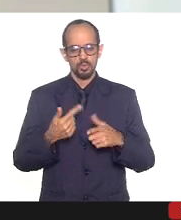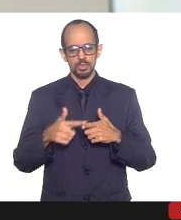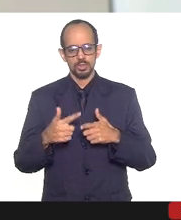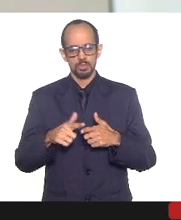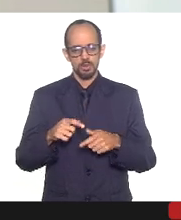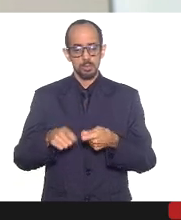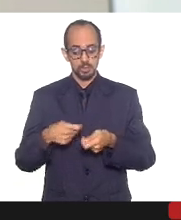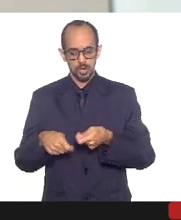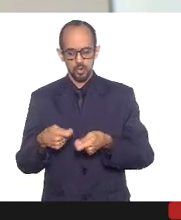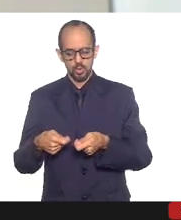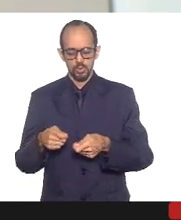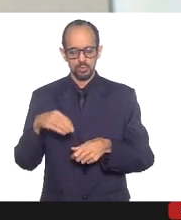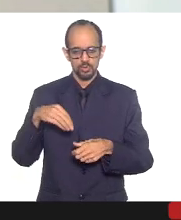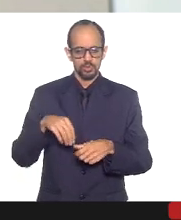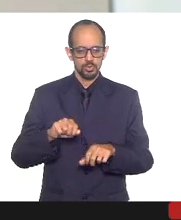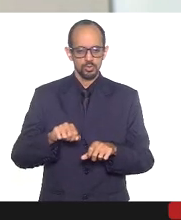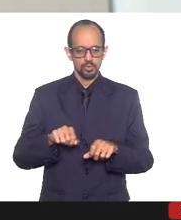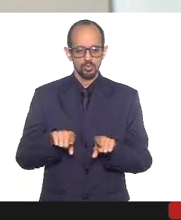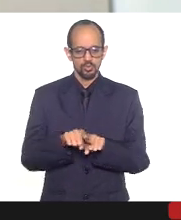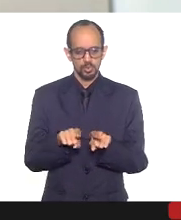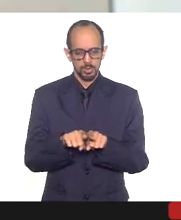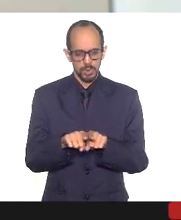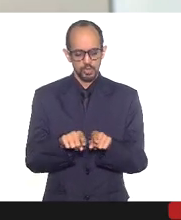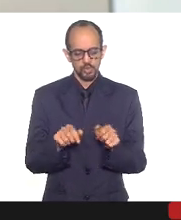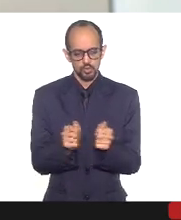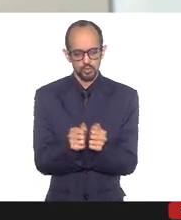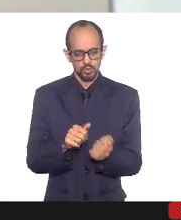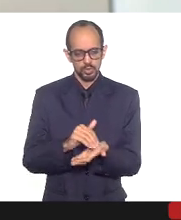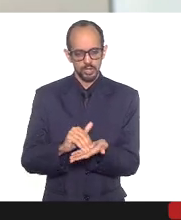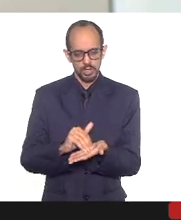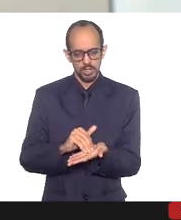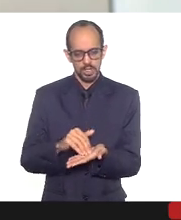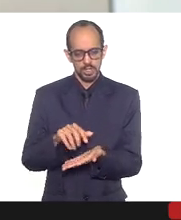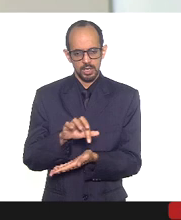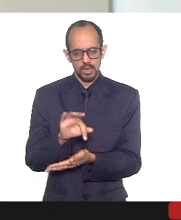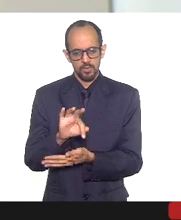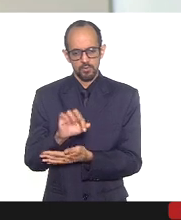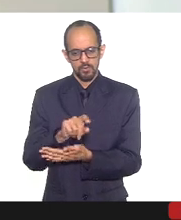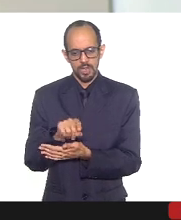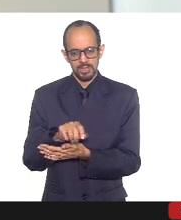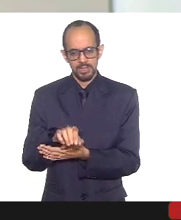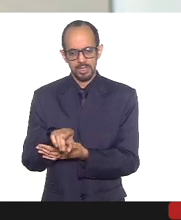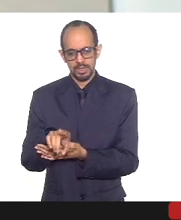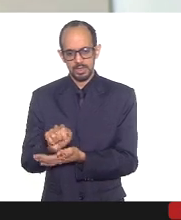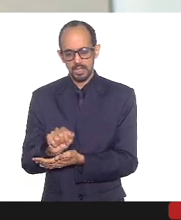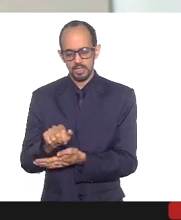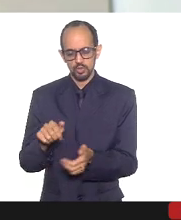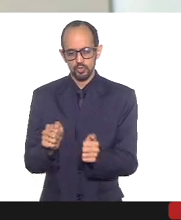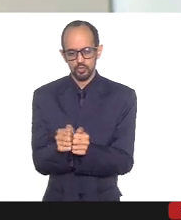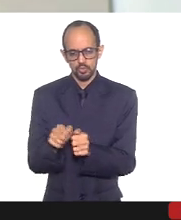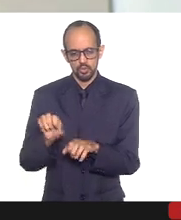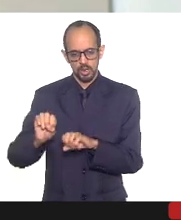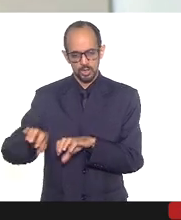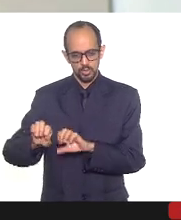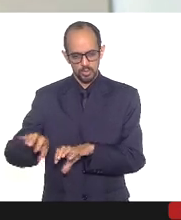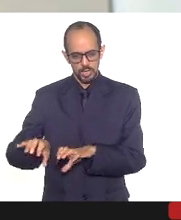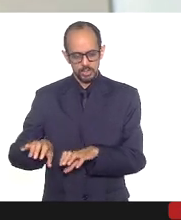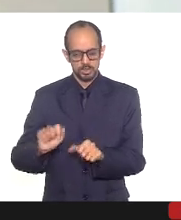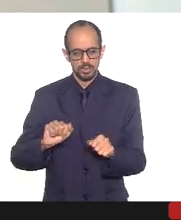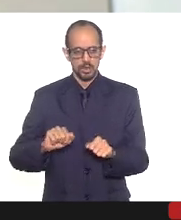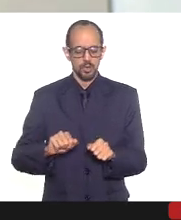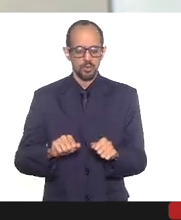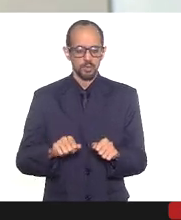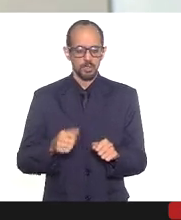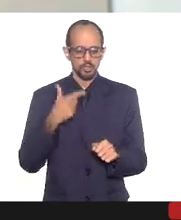aqui da Secretaria de Fazenda e da da Secretaria de Fazenda do Estado e da Procuradoria da Educação, justamente para a gente afunilar aí